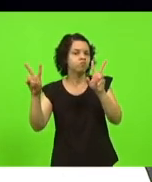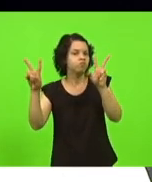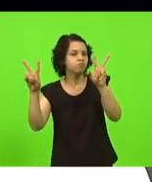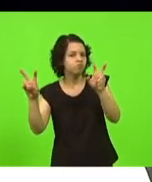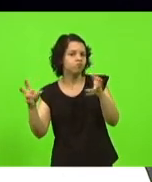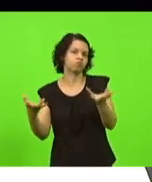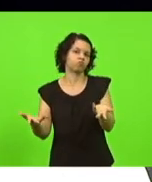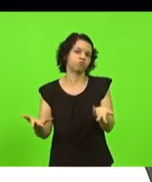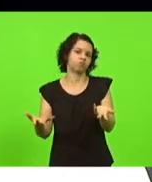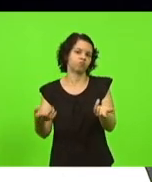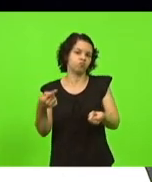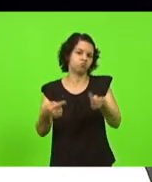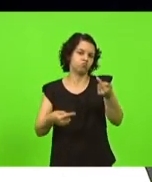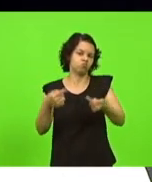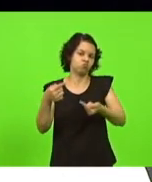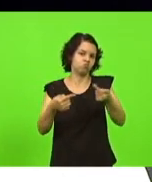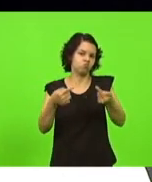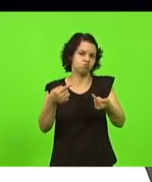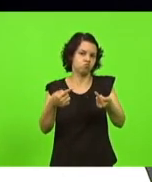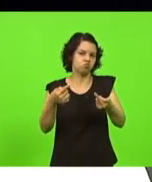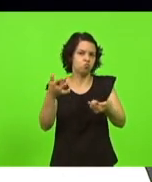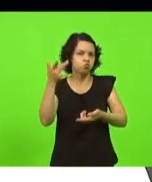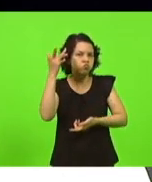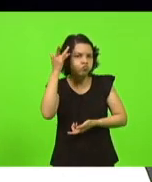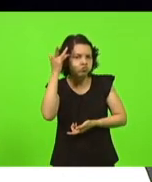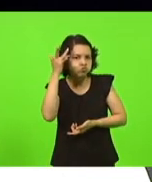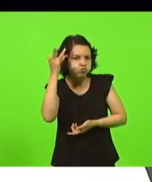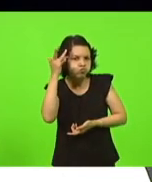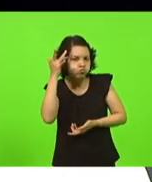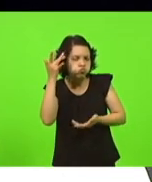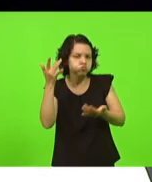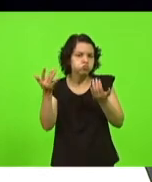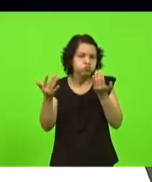forma madura, dando a voz